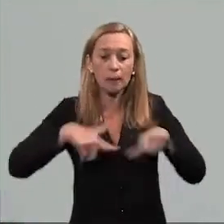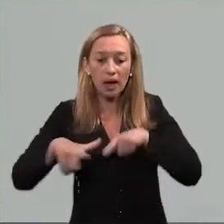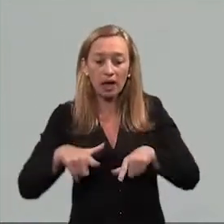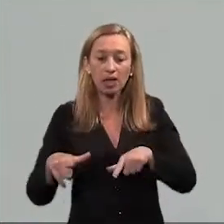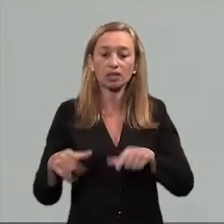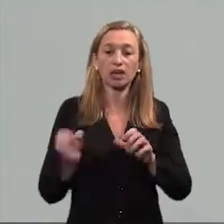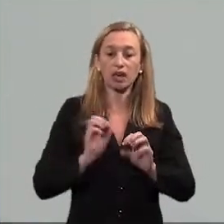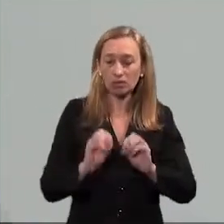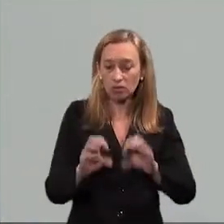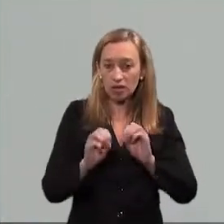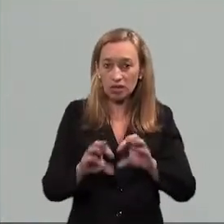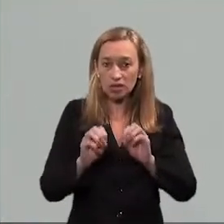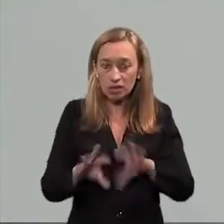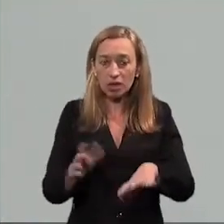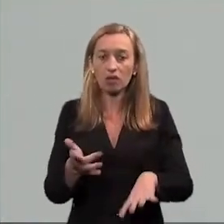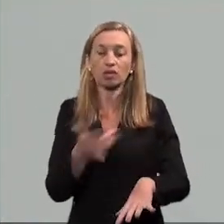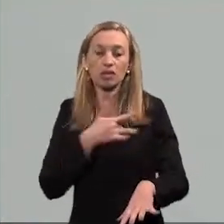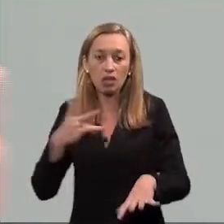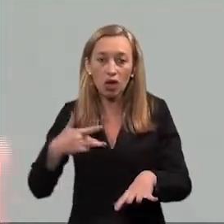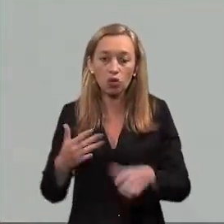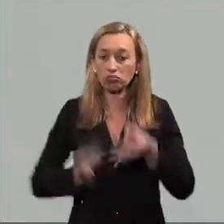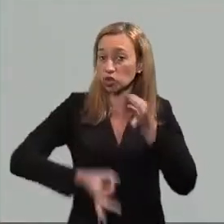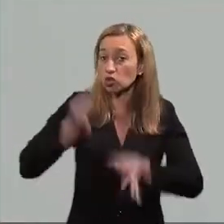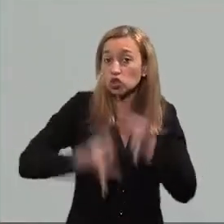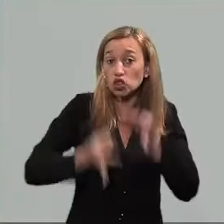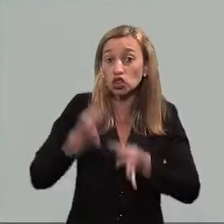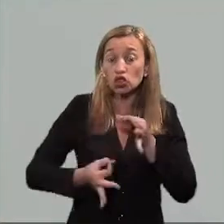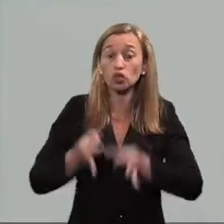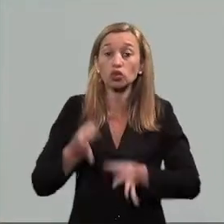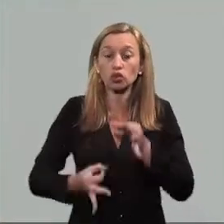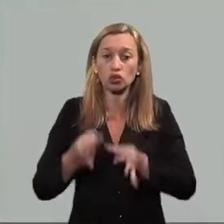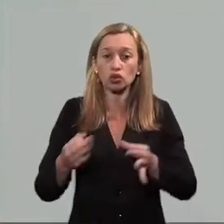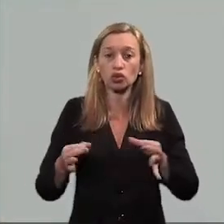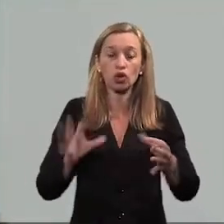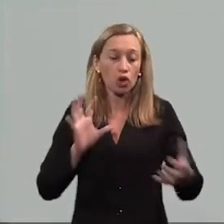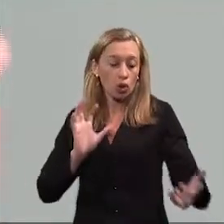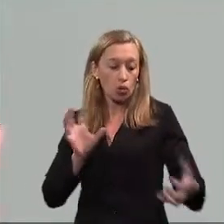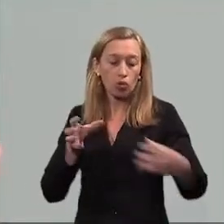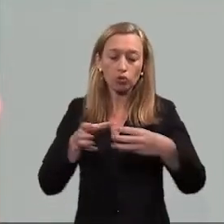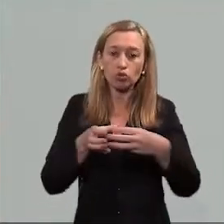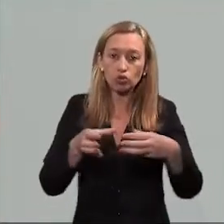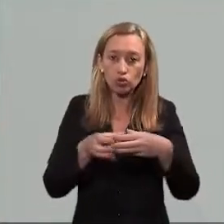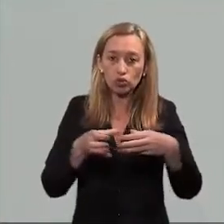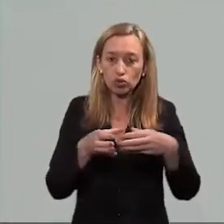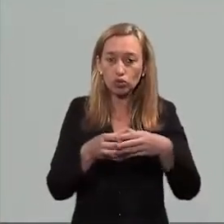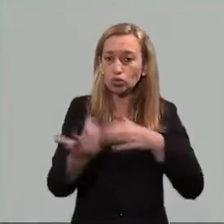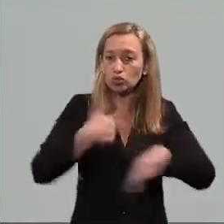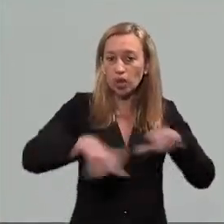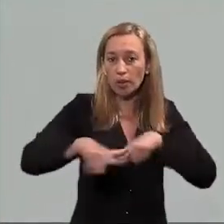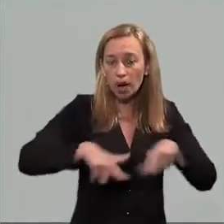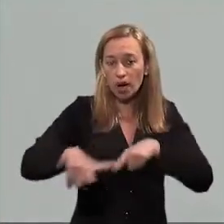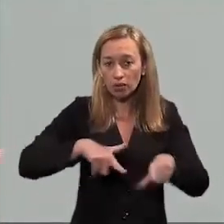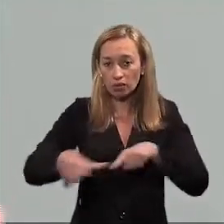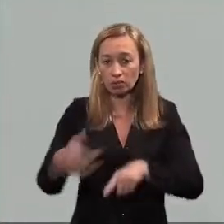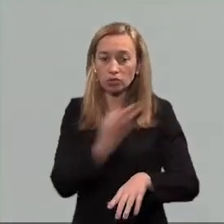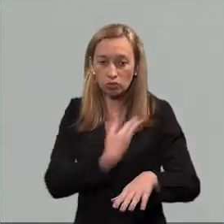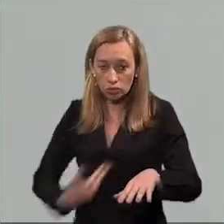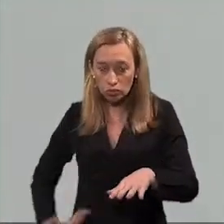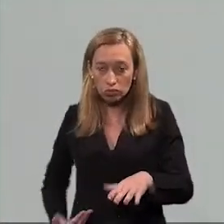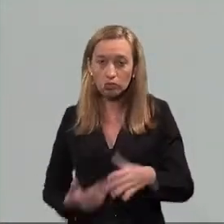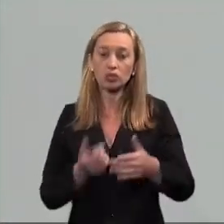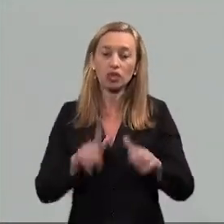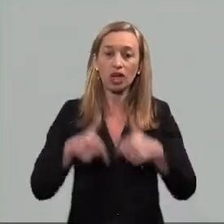saúde, na justiça, São os servidores públicos que fazem com que o conjunto dos serviços públicos e dos órgãos de Estado